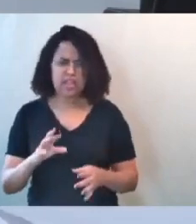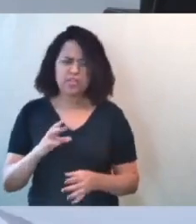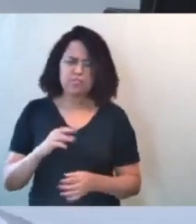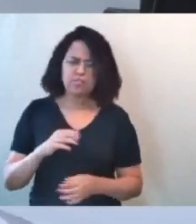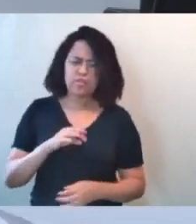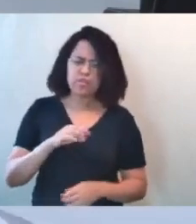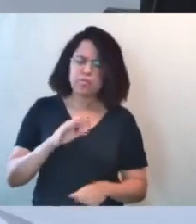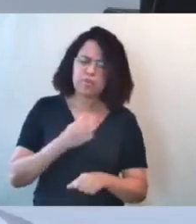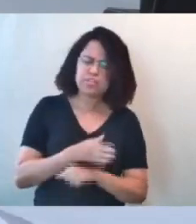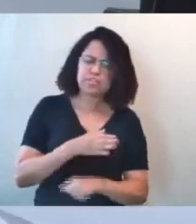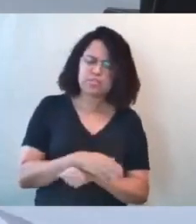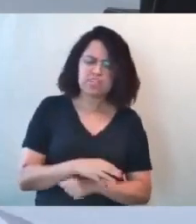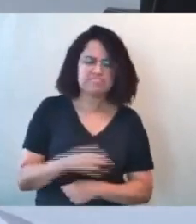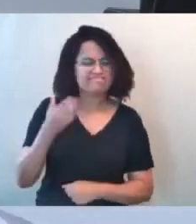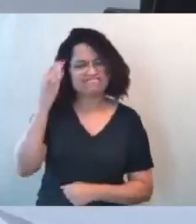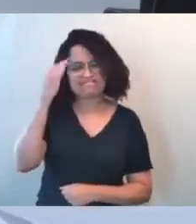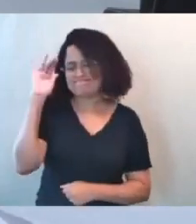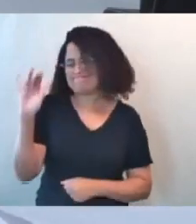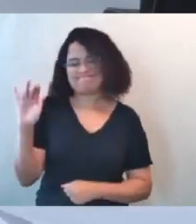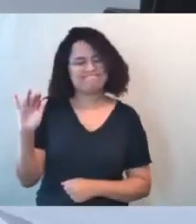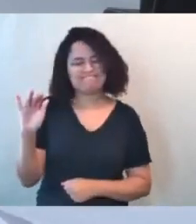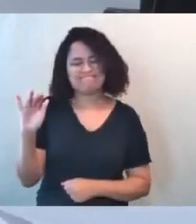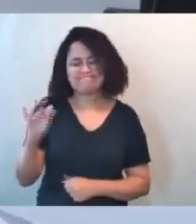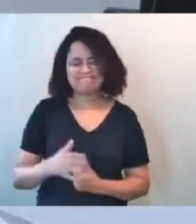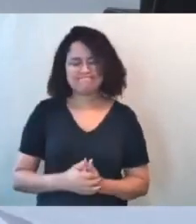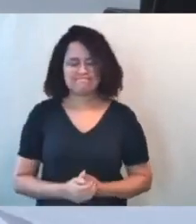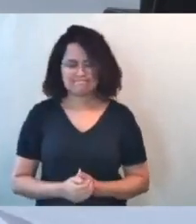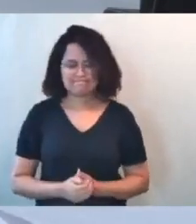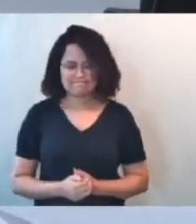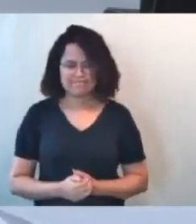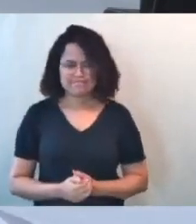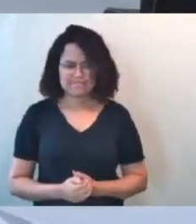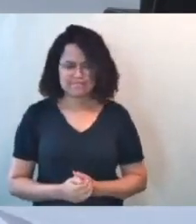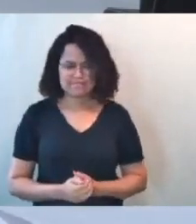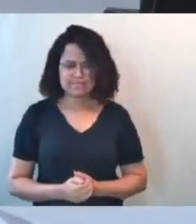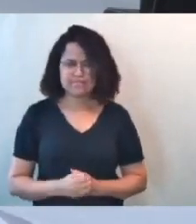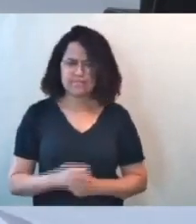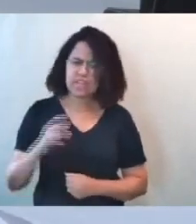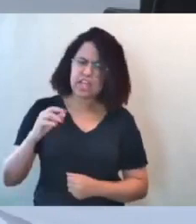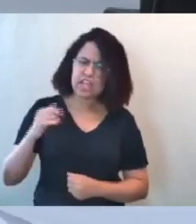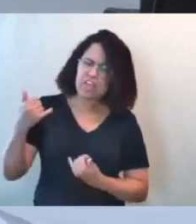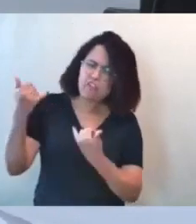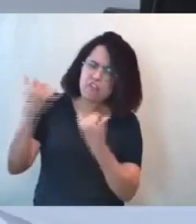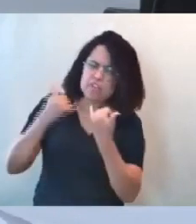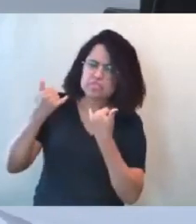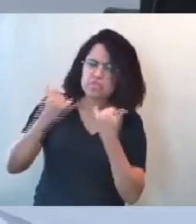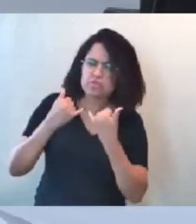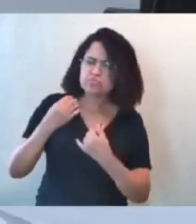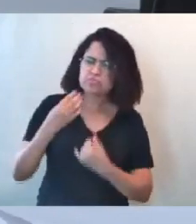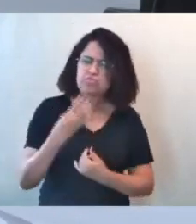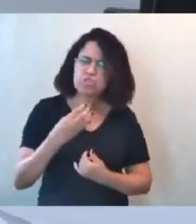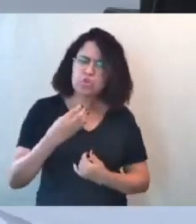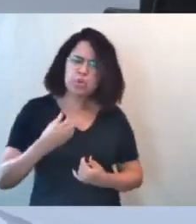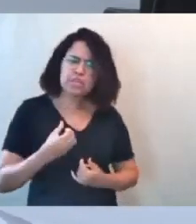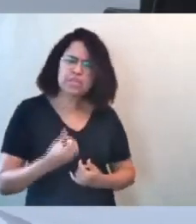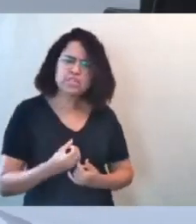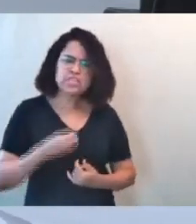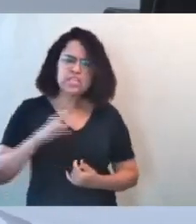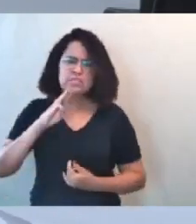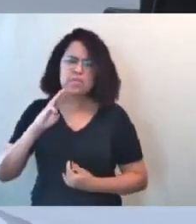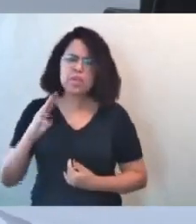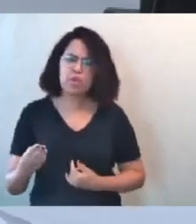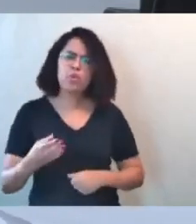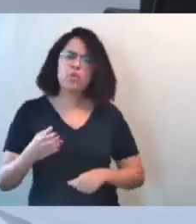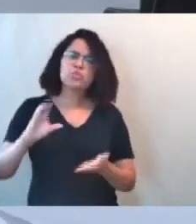Ok. A última informação que eu tive é que já foram compensados 46 milhões do crédito de Vale